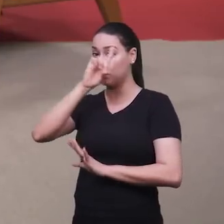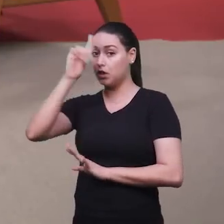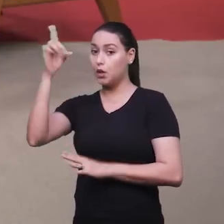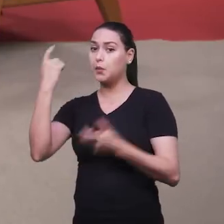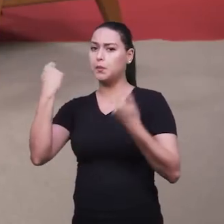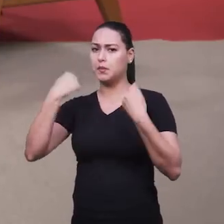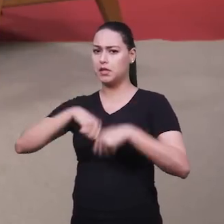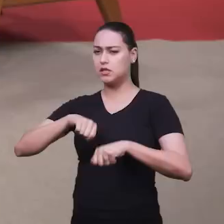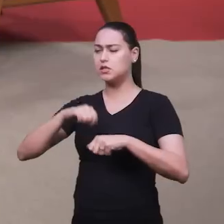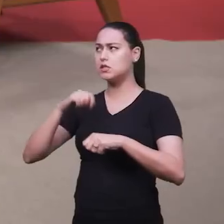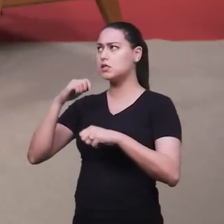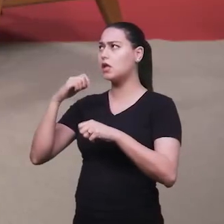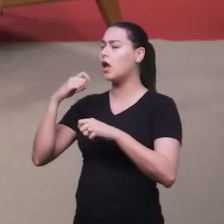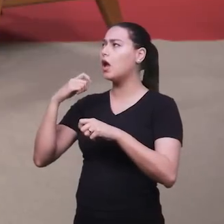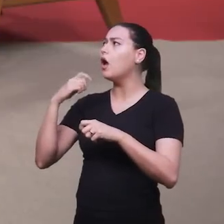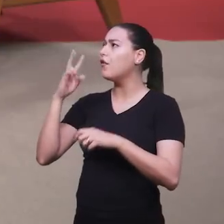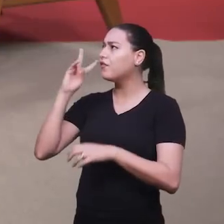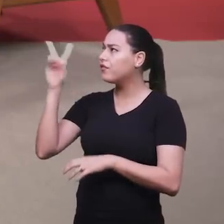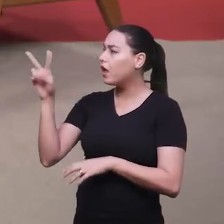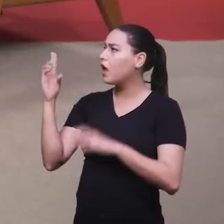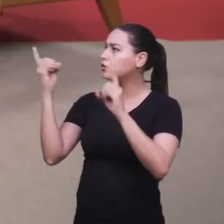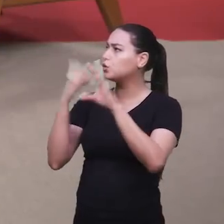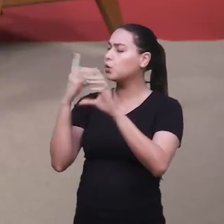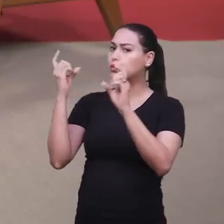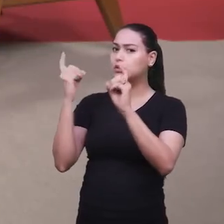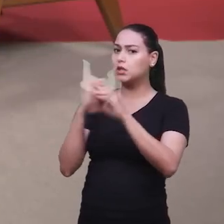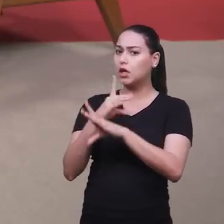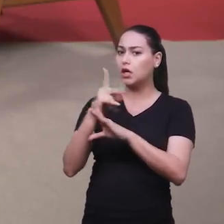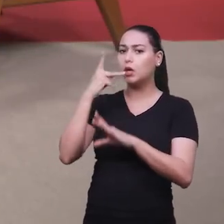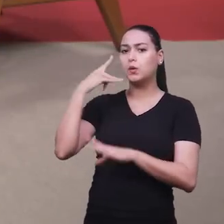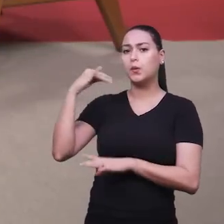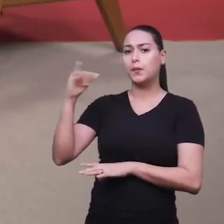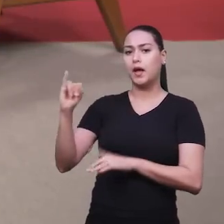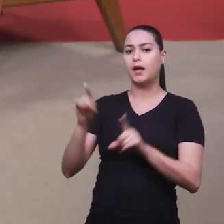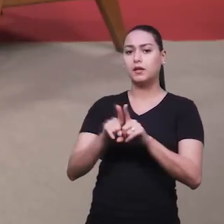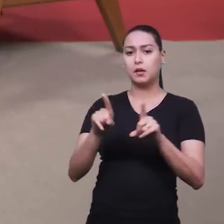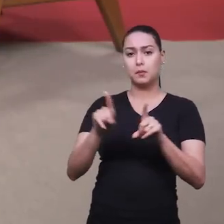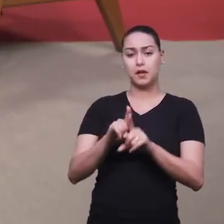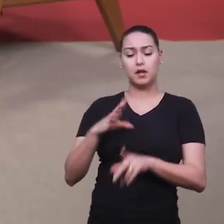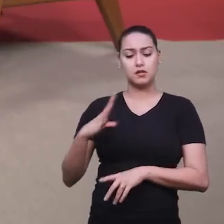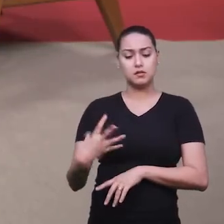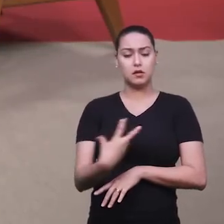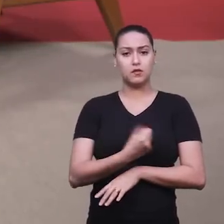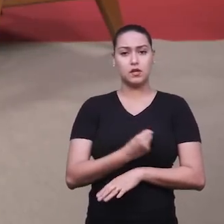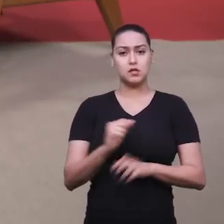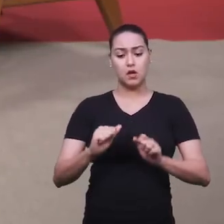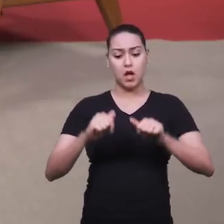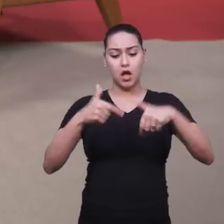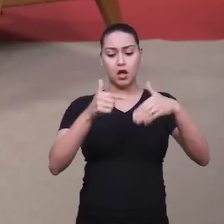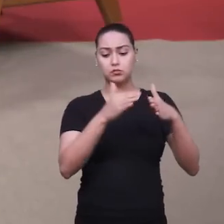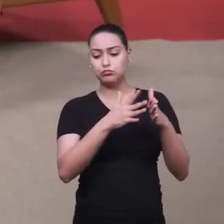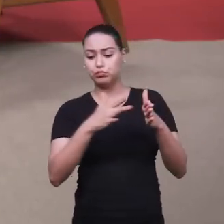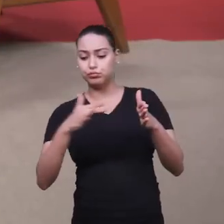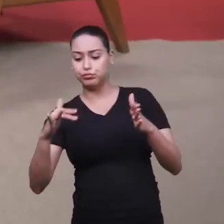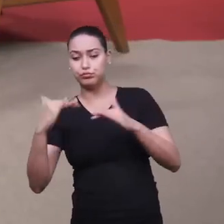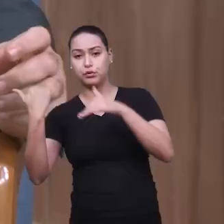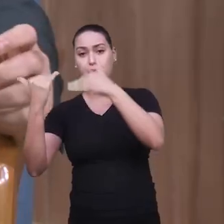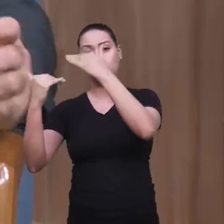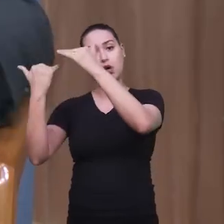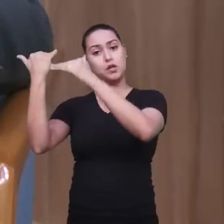do Pai, para seus ensinamentos e para a salvação como ato e